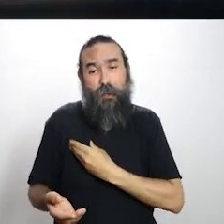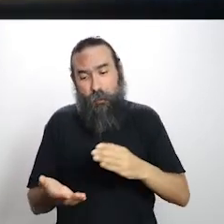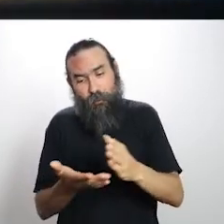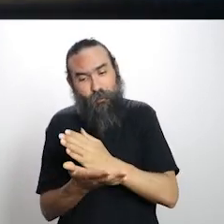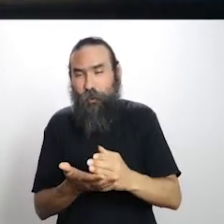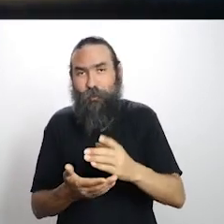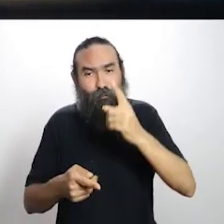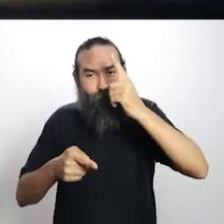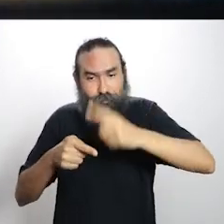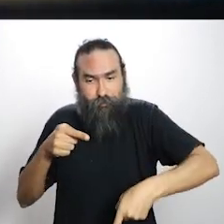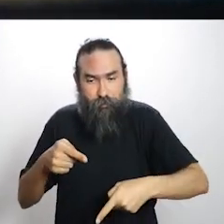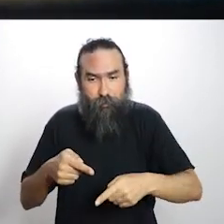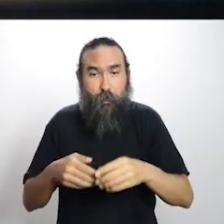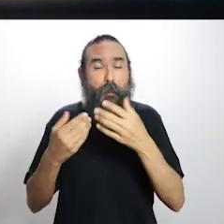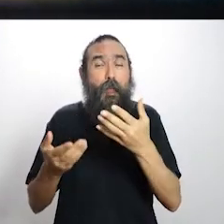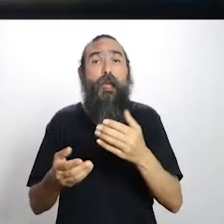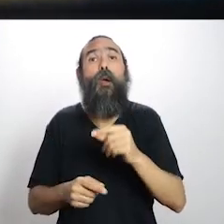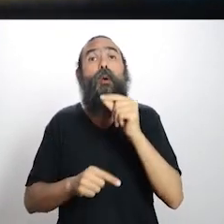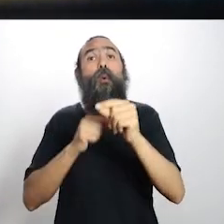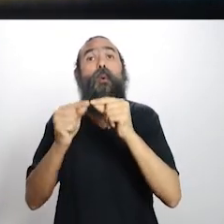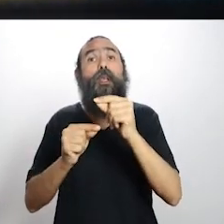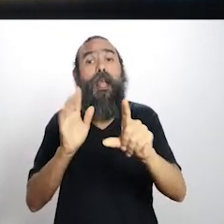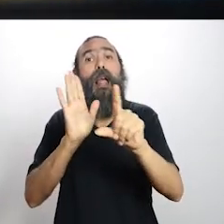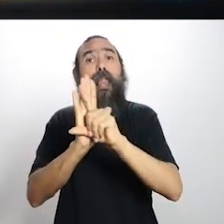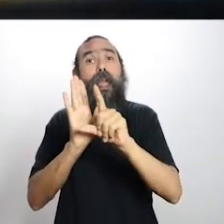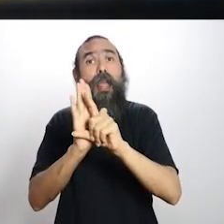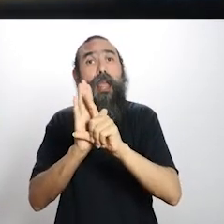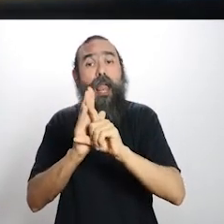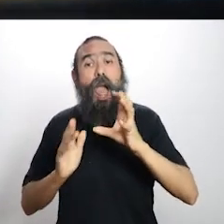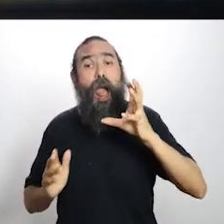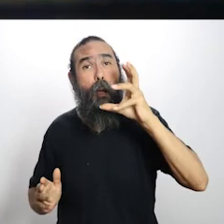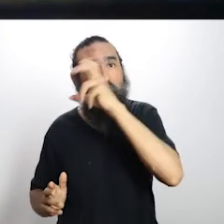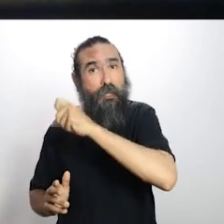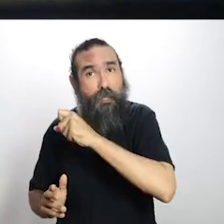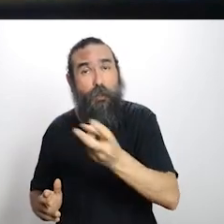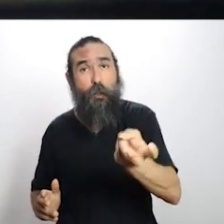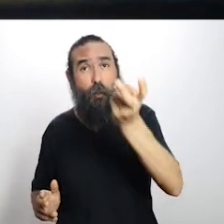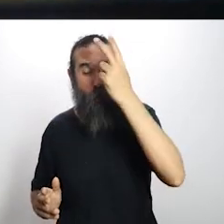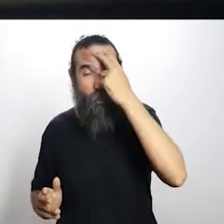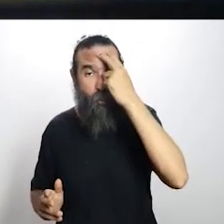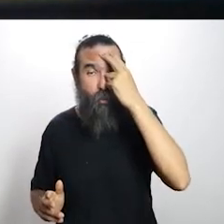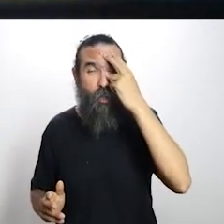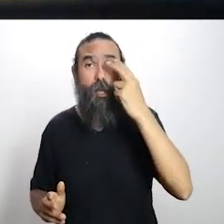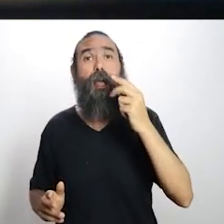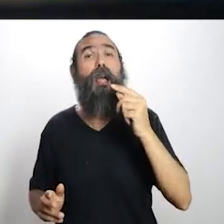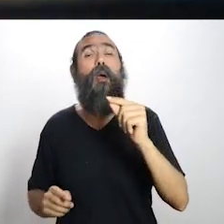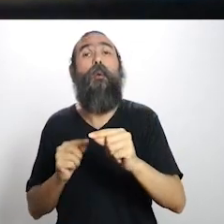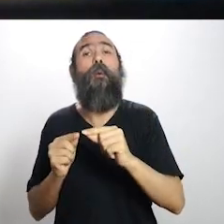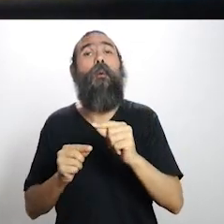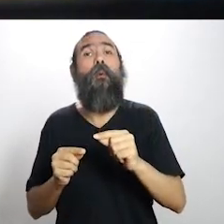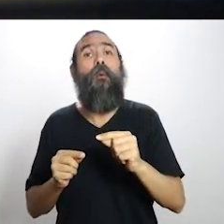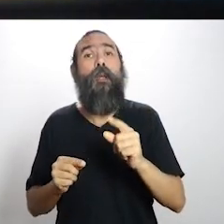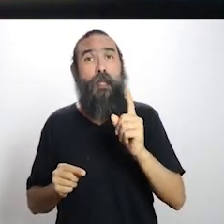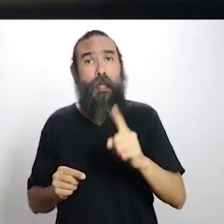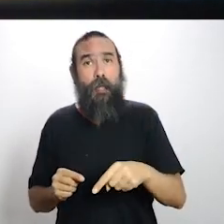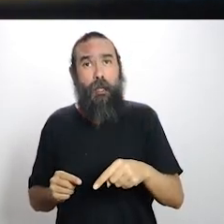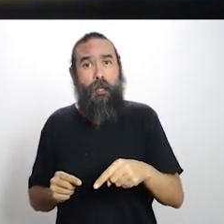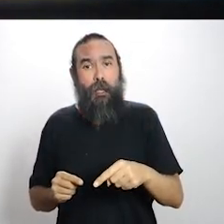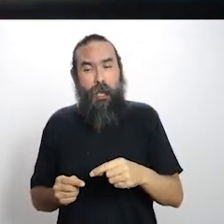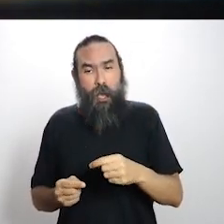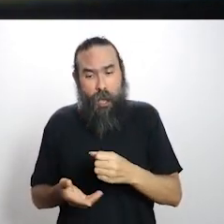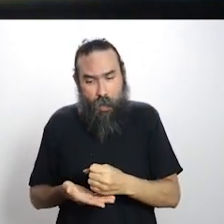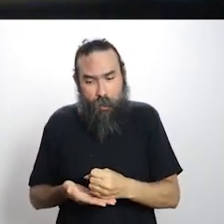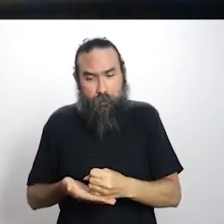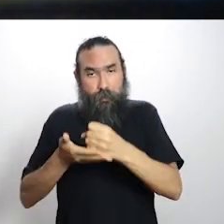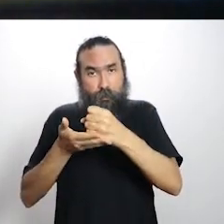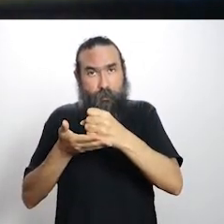Então, o que a lei de emergência à cultura, ela previa, a princípio, como amparo